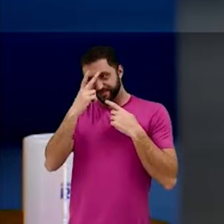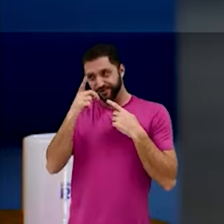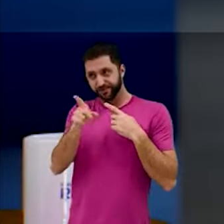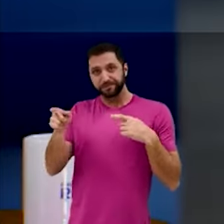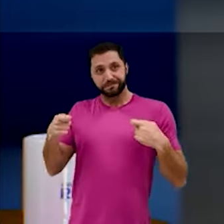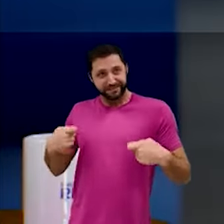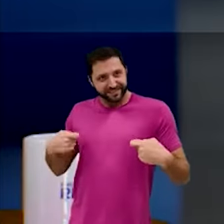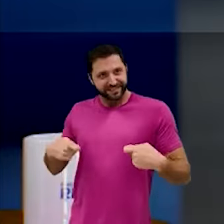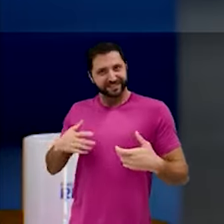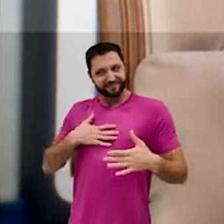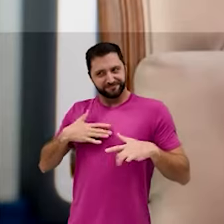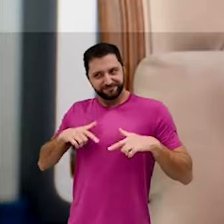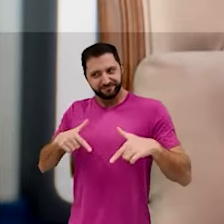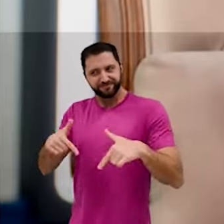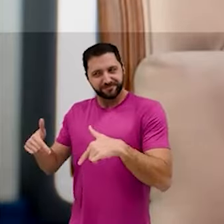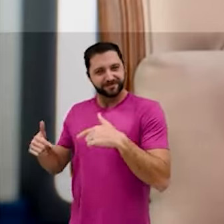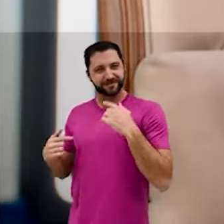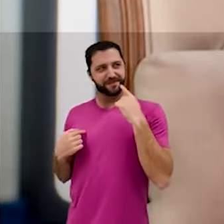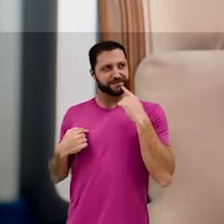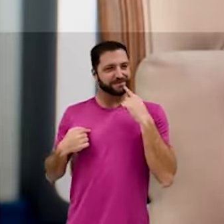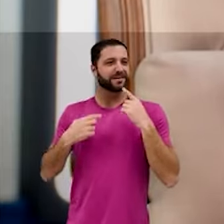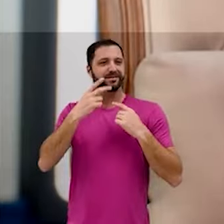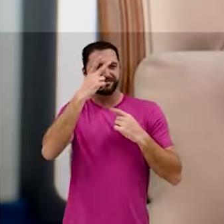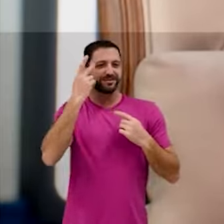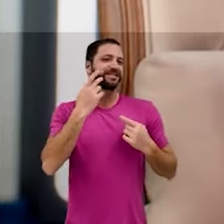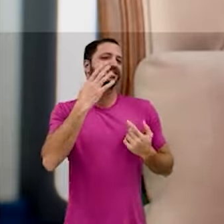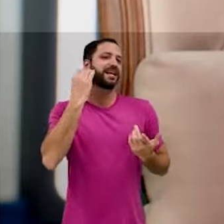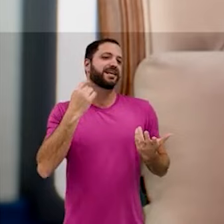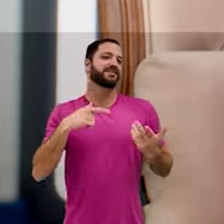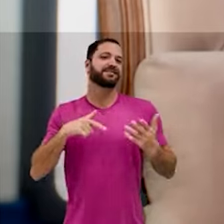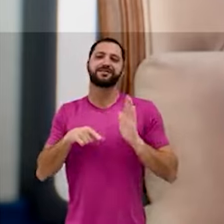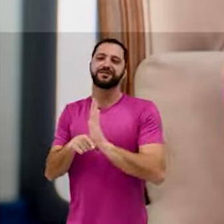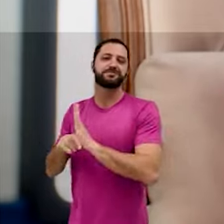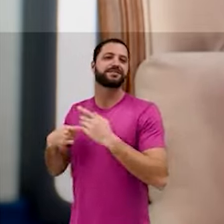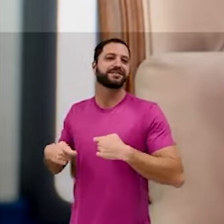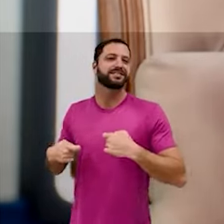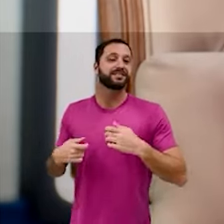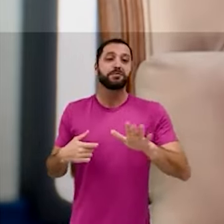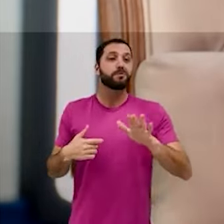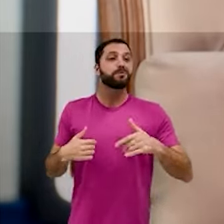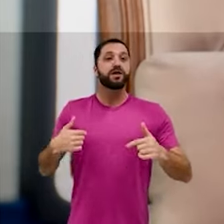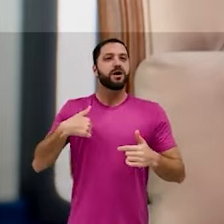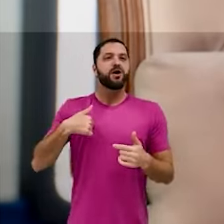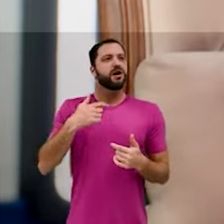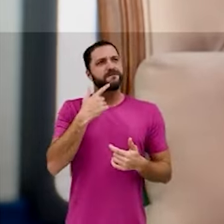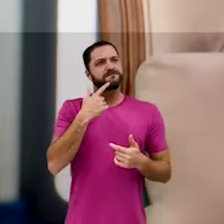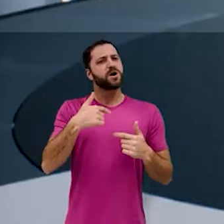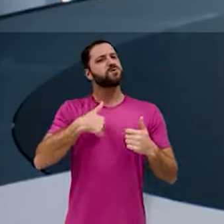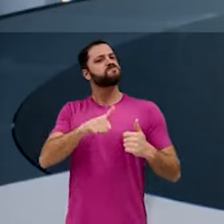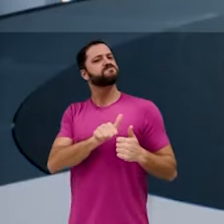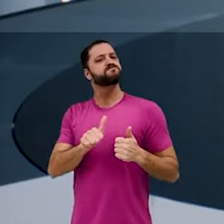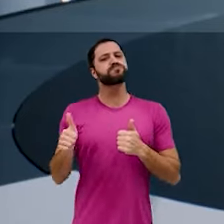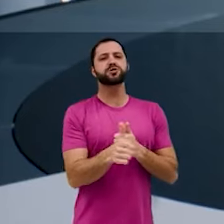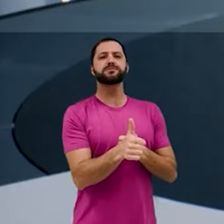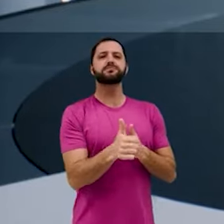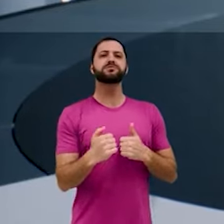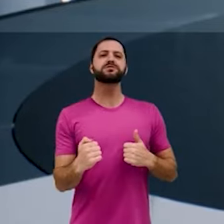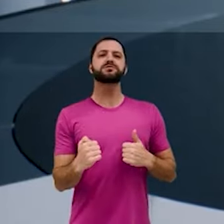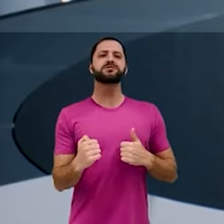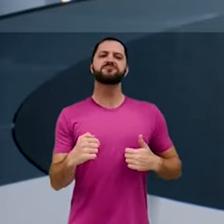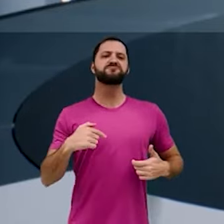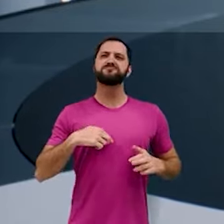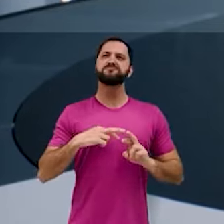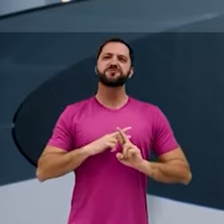do que a gente faz. Né? A gente esquece isso às vezes. E naquele momento eu senti como se eu pudesse realmente ser protagonista de